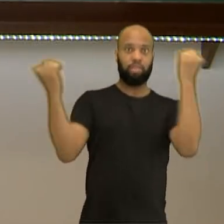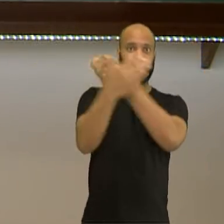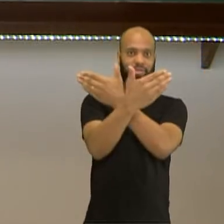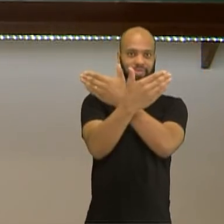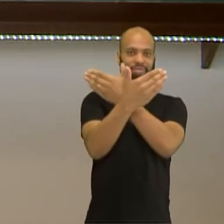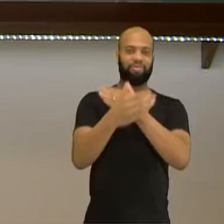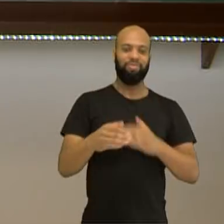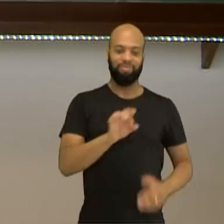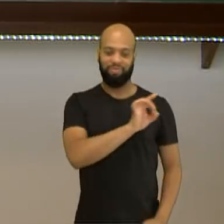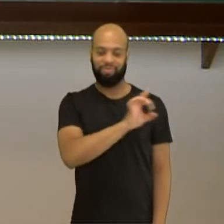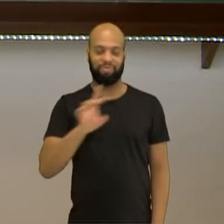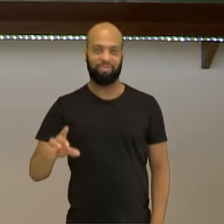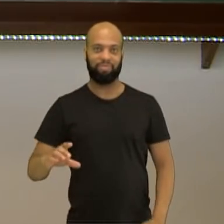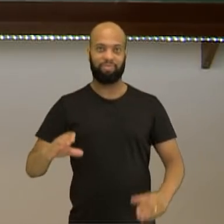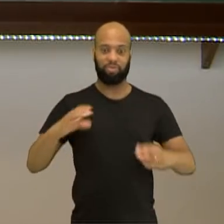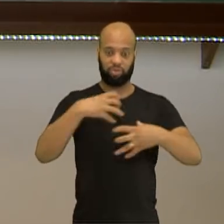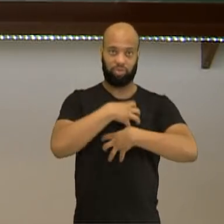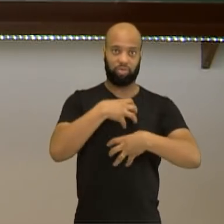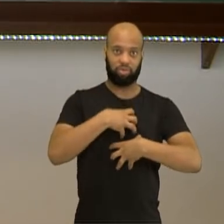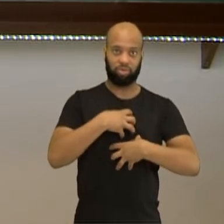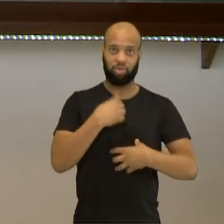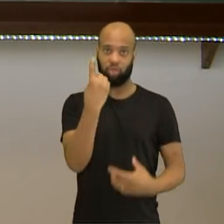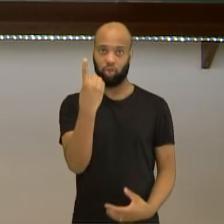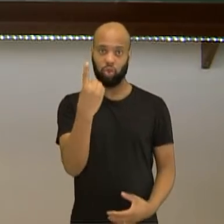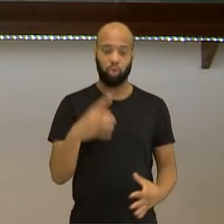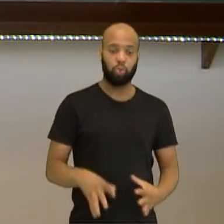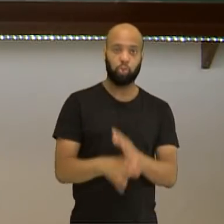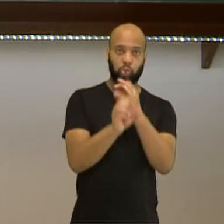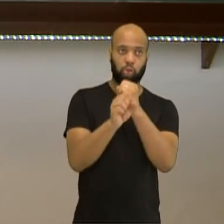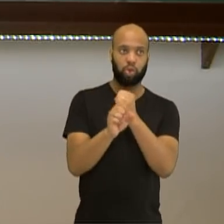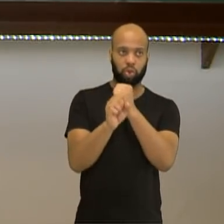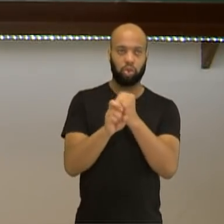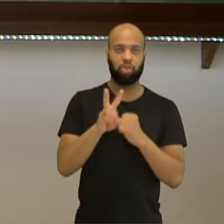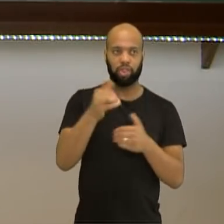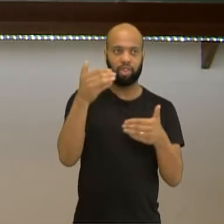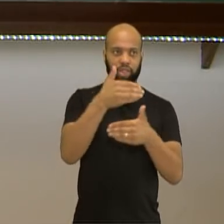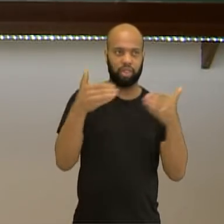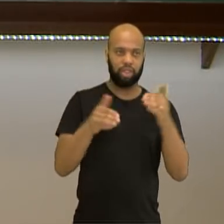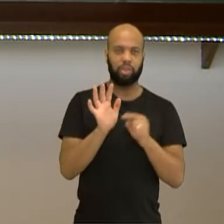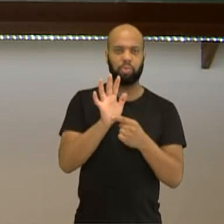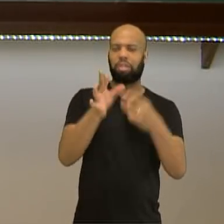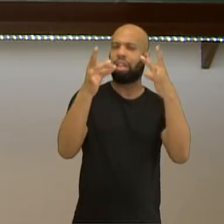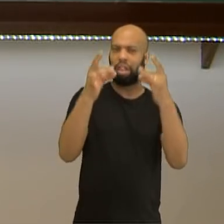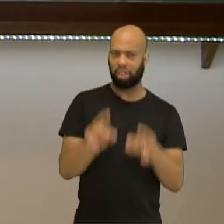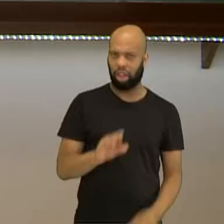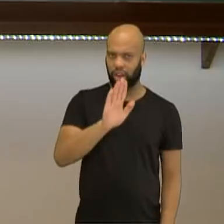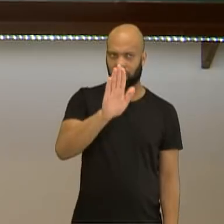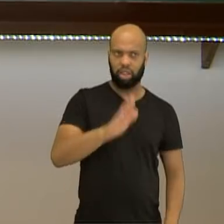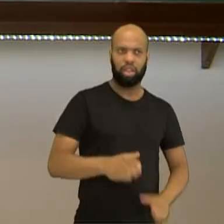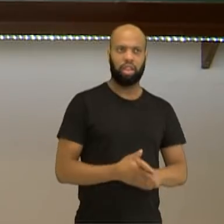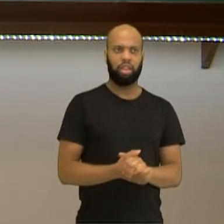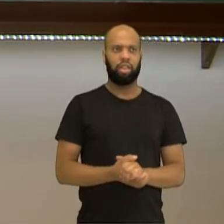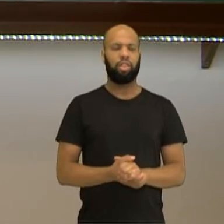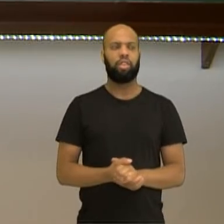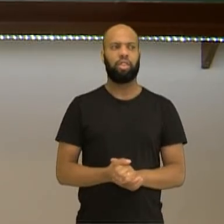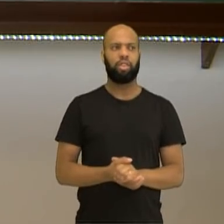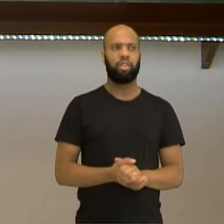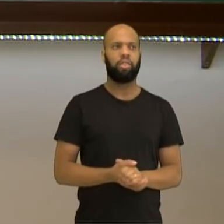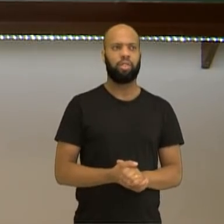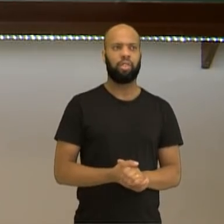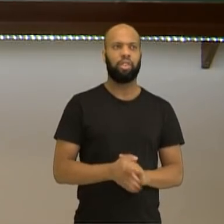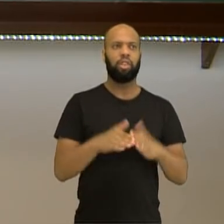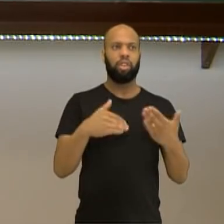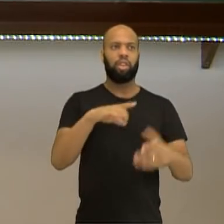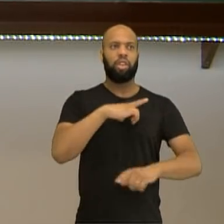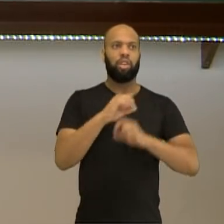E conforme for indo os slides, eu vou explicar certinho para vocês, tá? Então, a